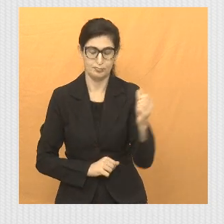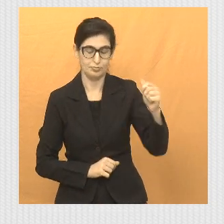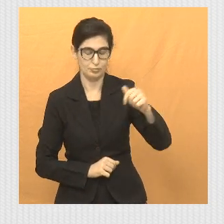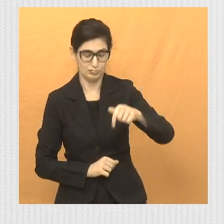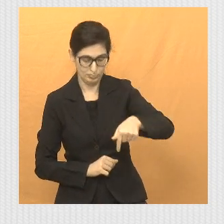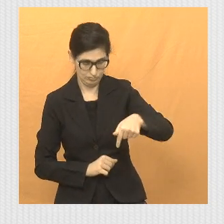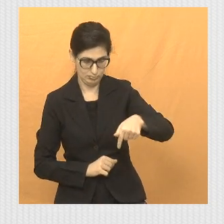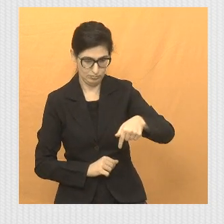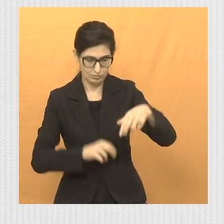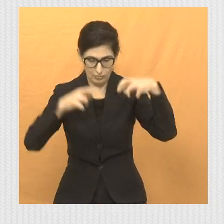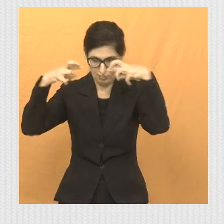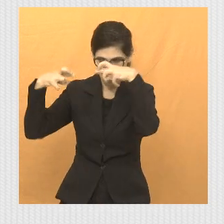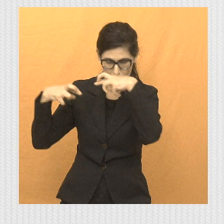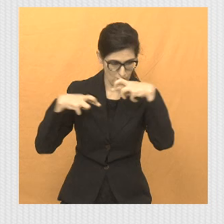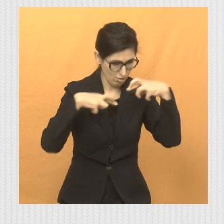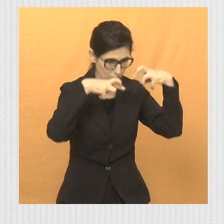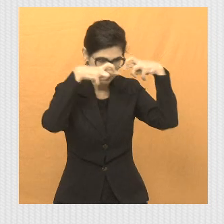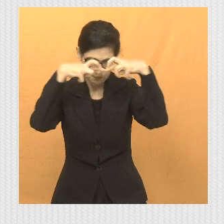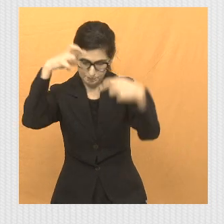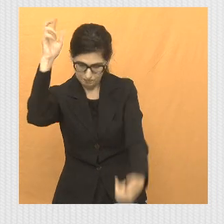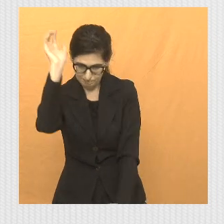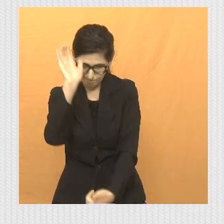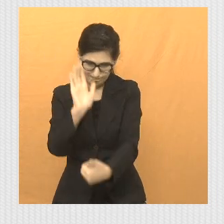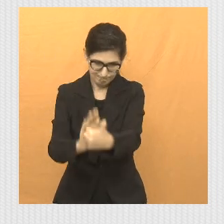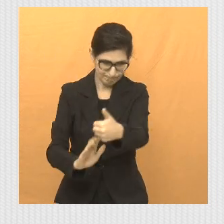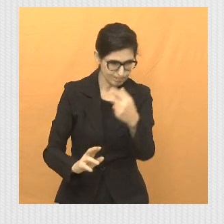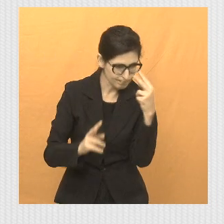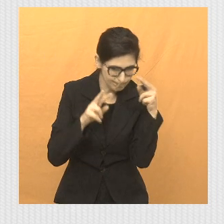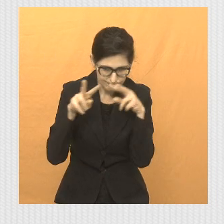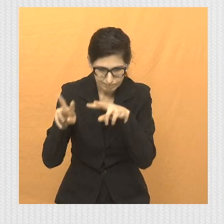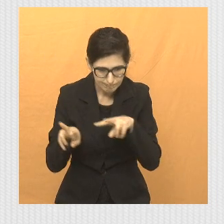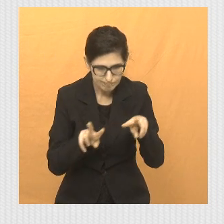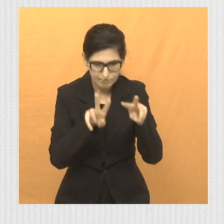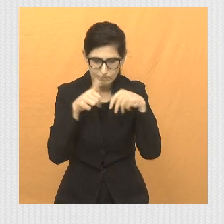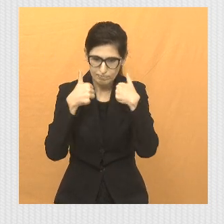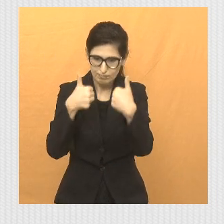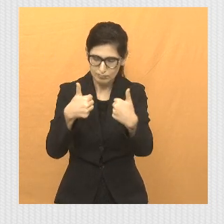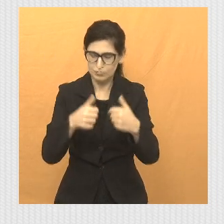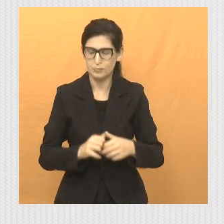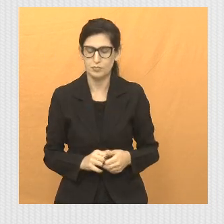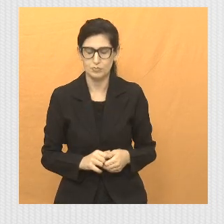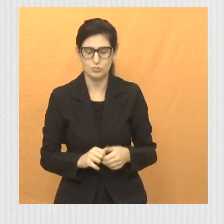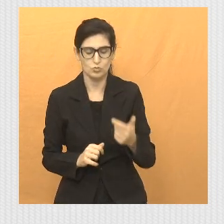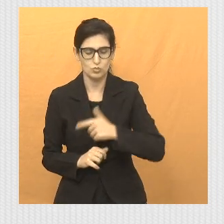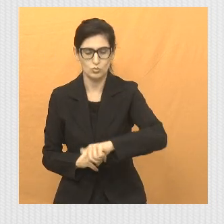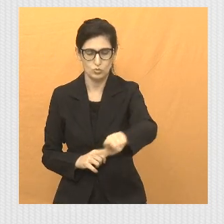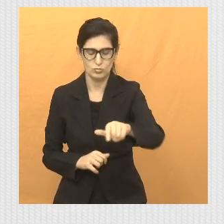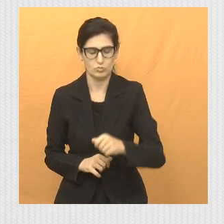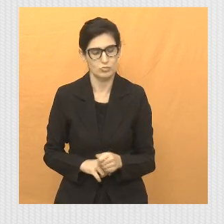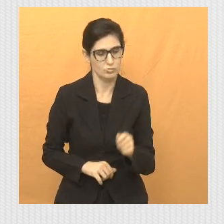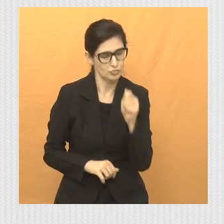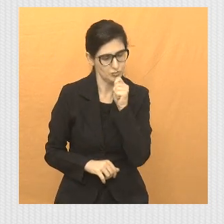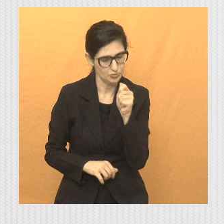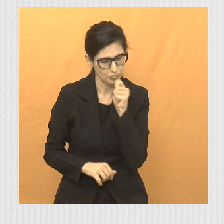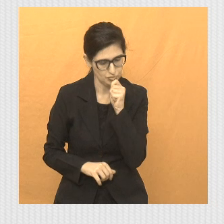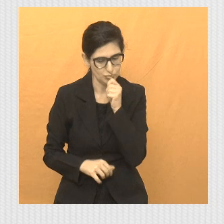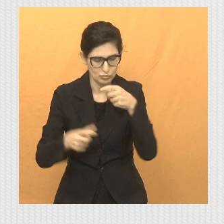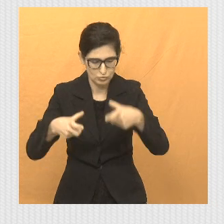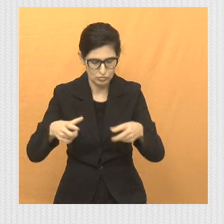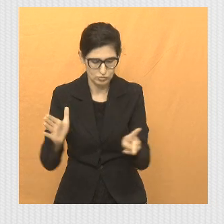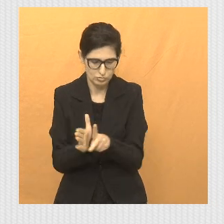1.087 vistorias realizadas. Próximo. Ainda na vigilância